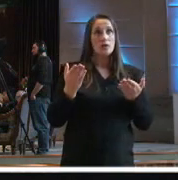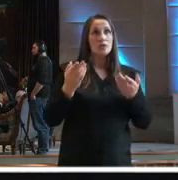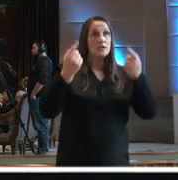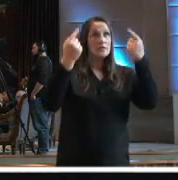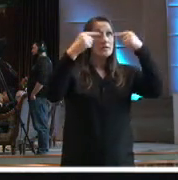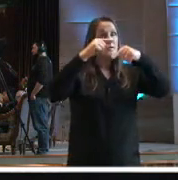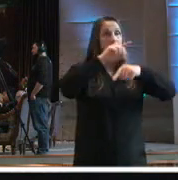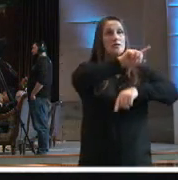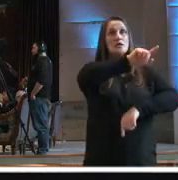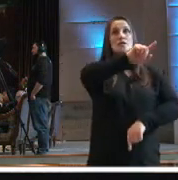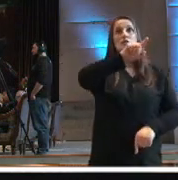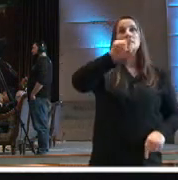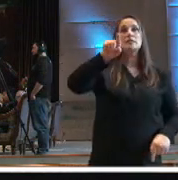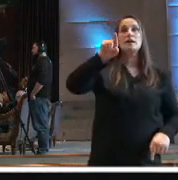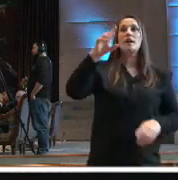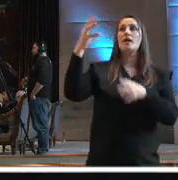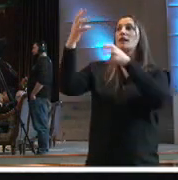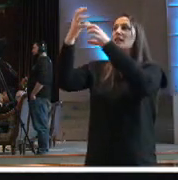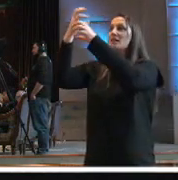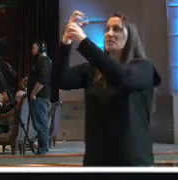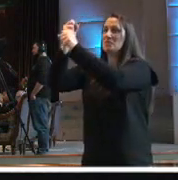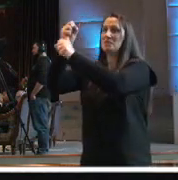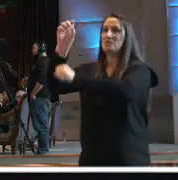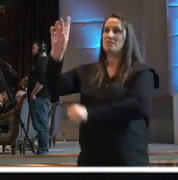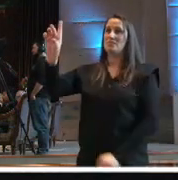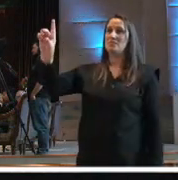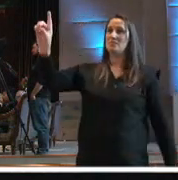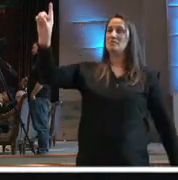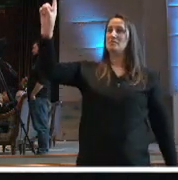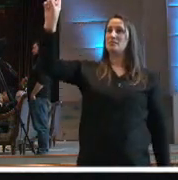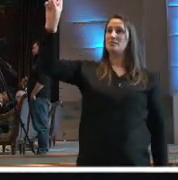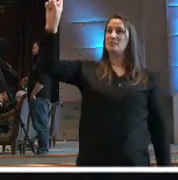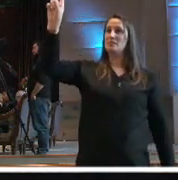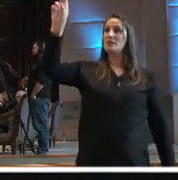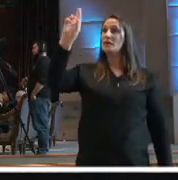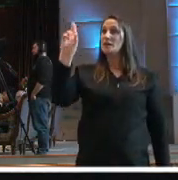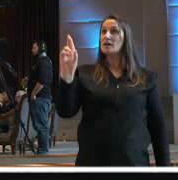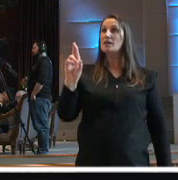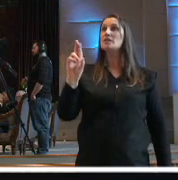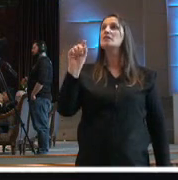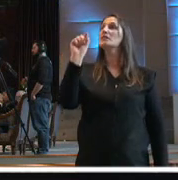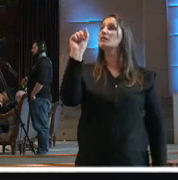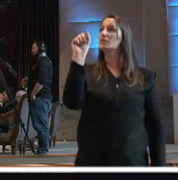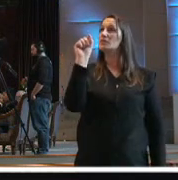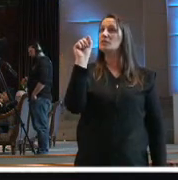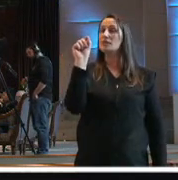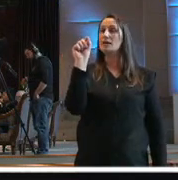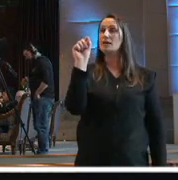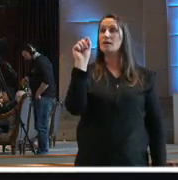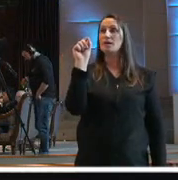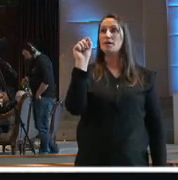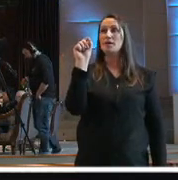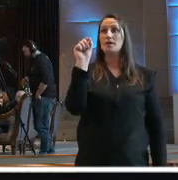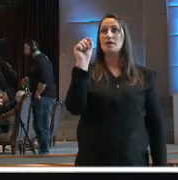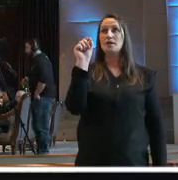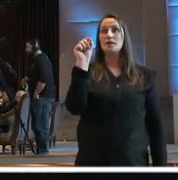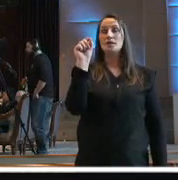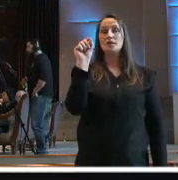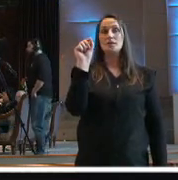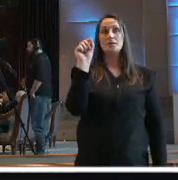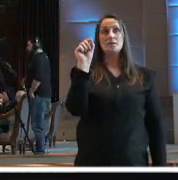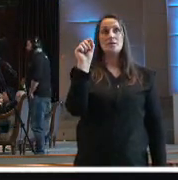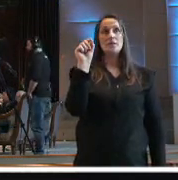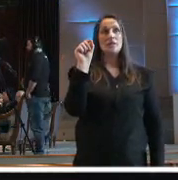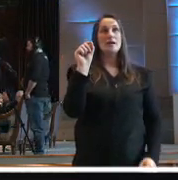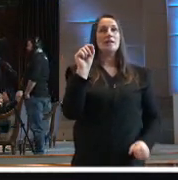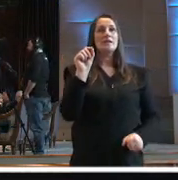confiar na graça de Deus. E a razão disso são os elementos que a gente vai